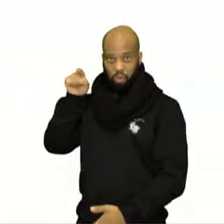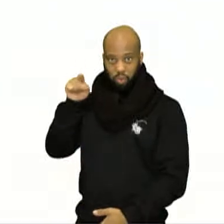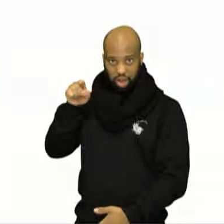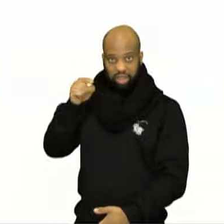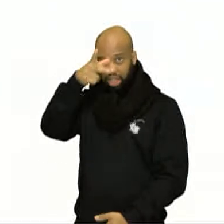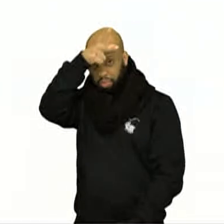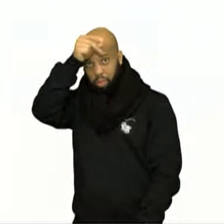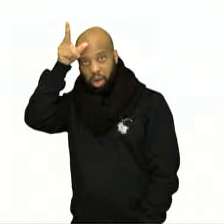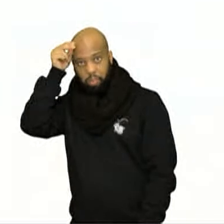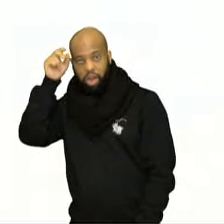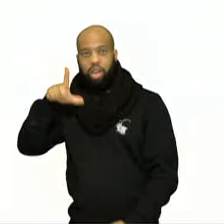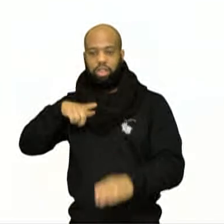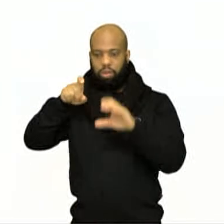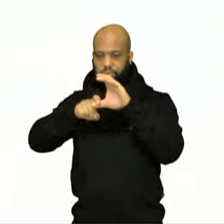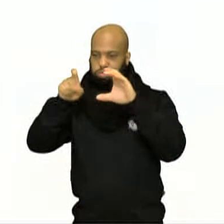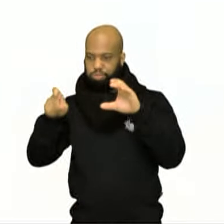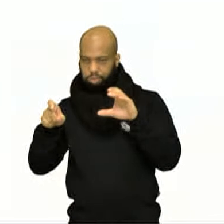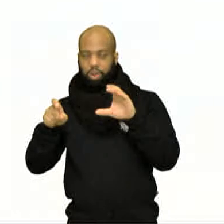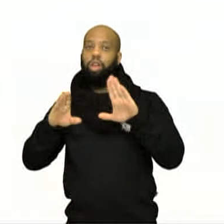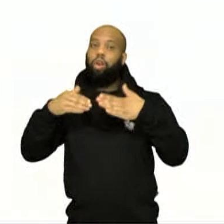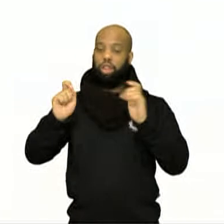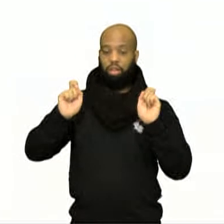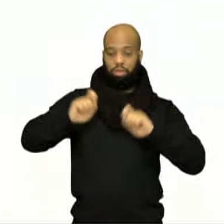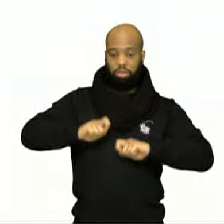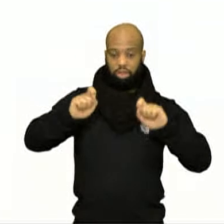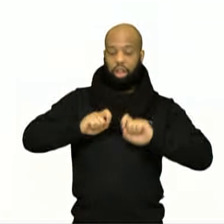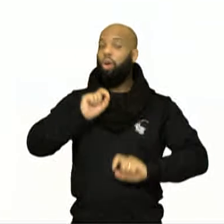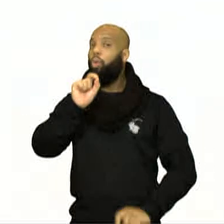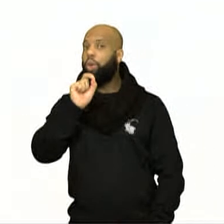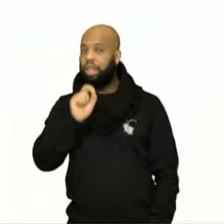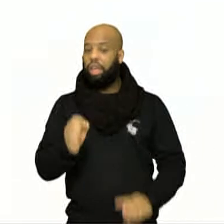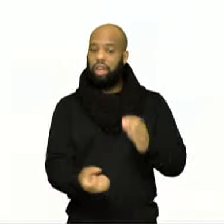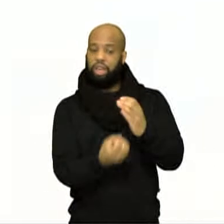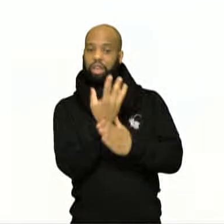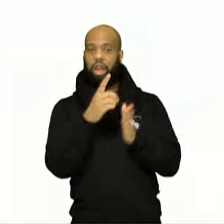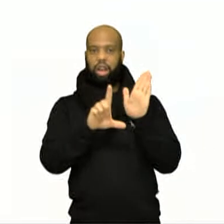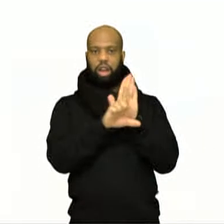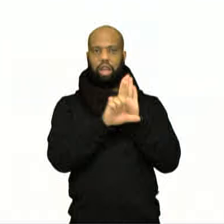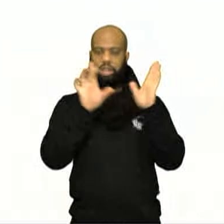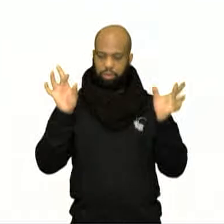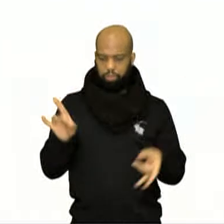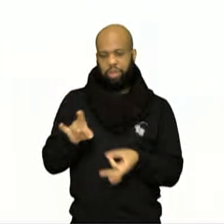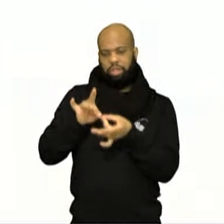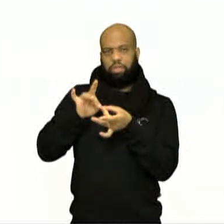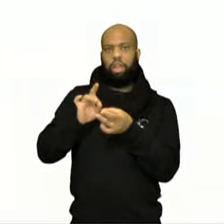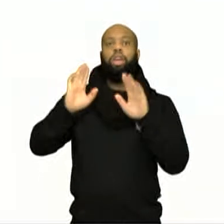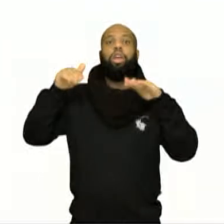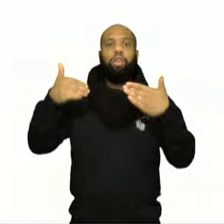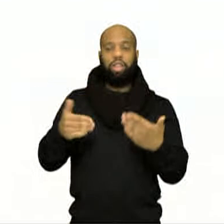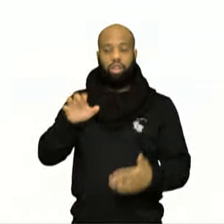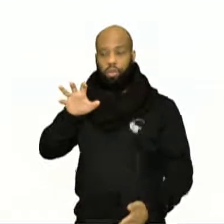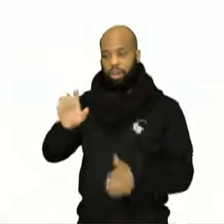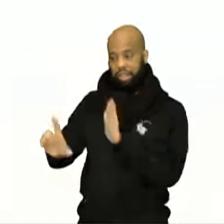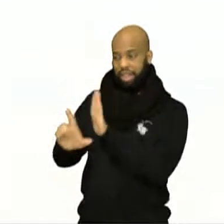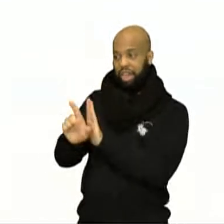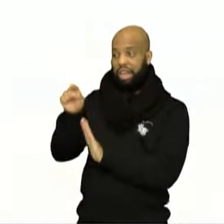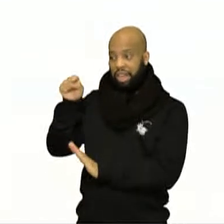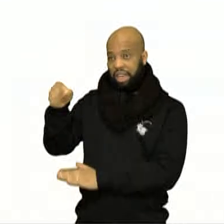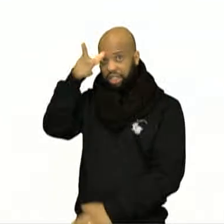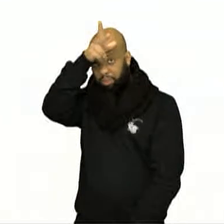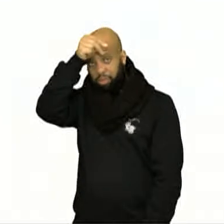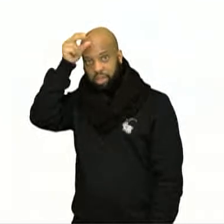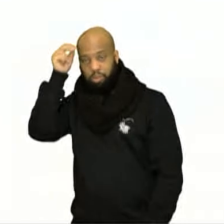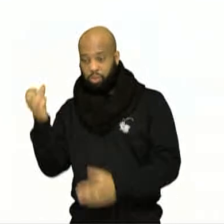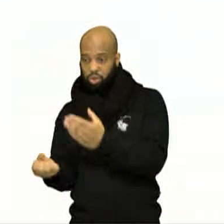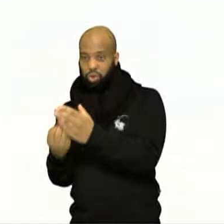certa autonomia, como a possibilidade de criação de leis próprias. E, obviamente, essas leis